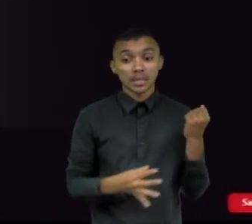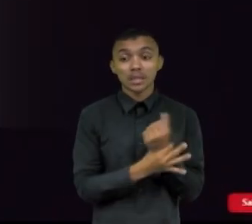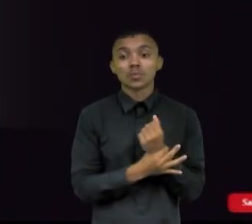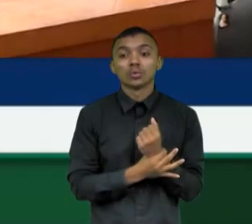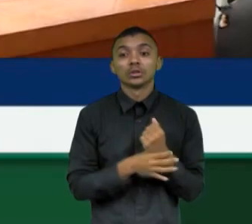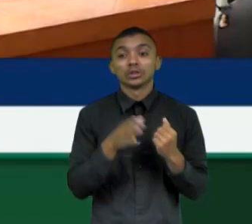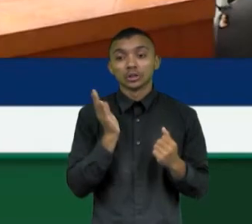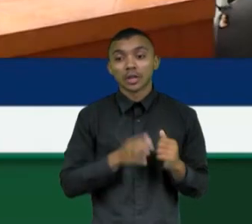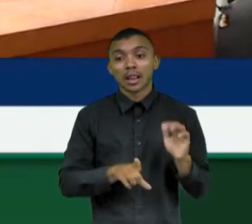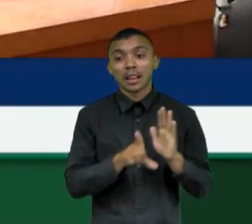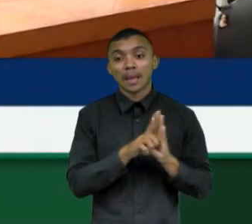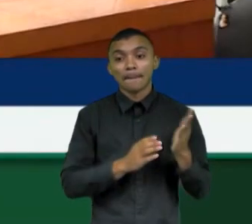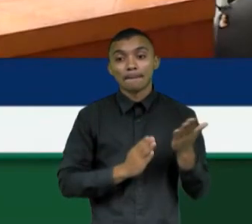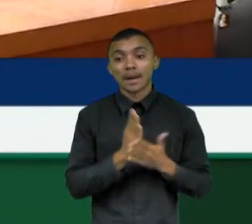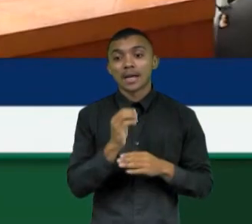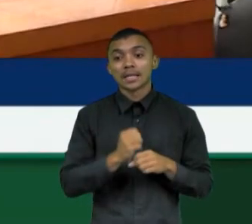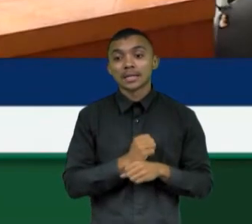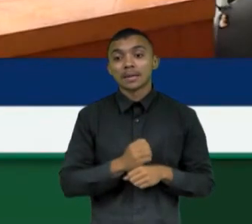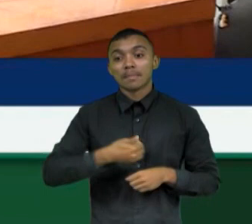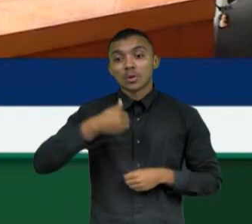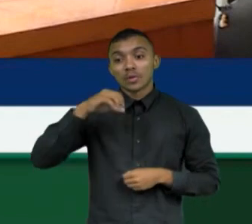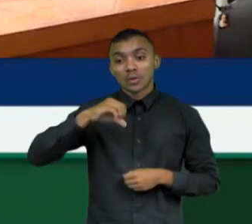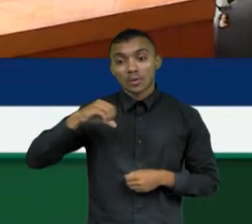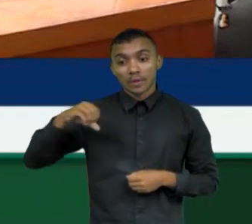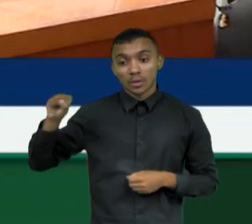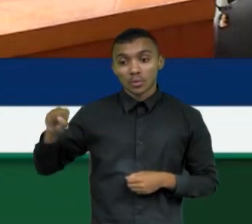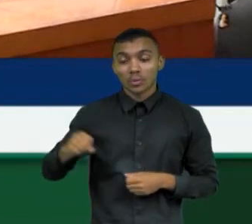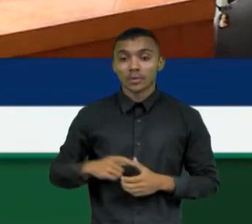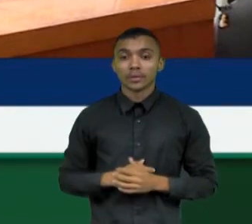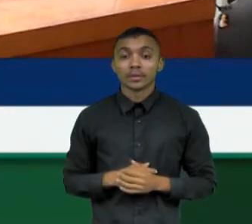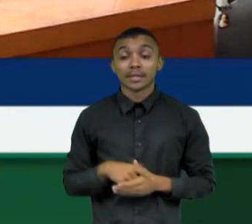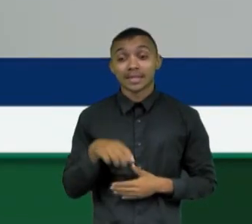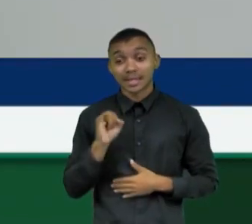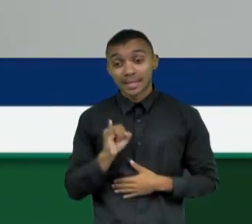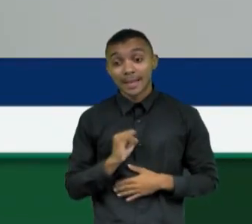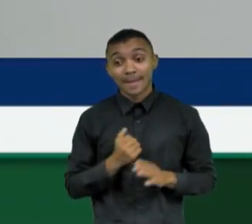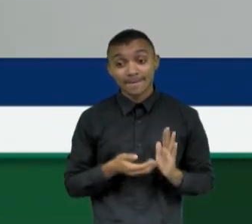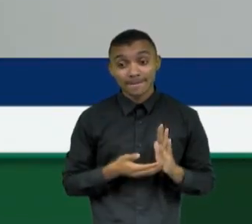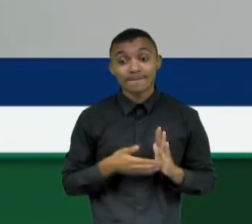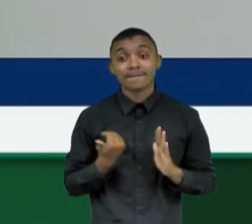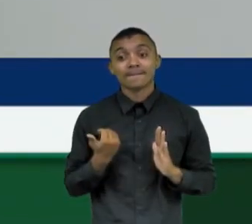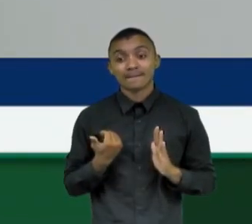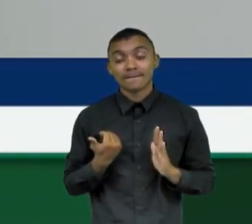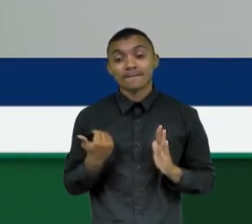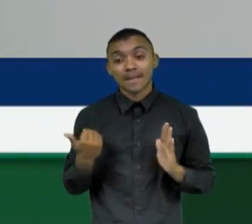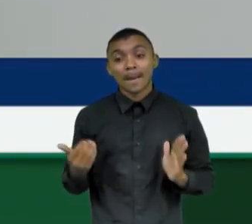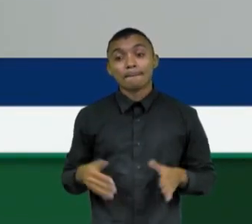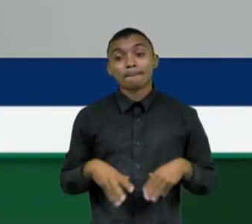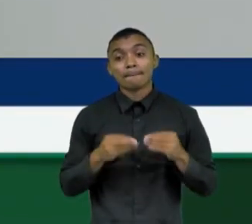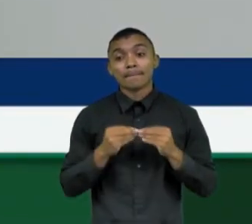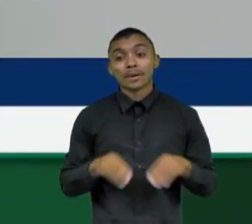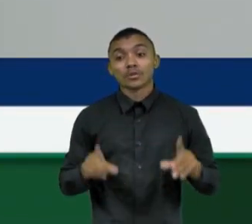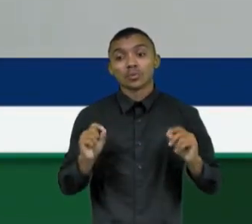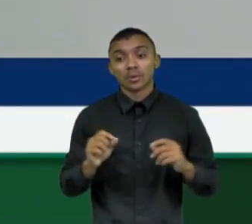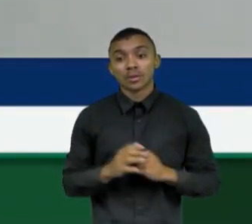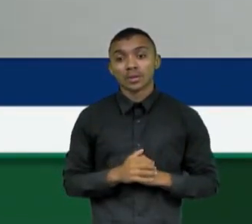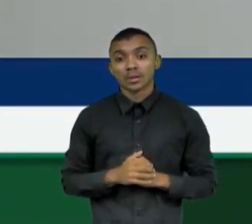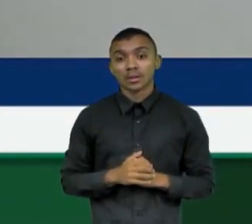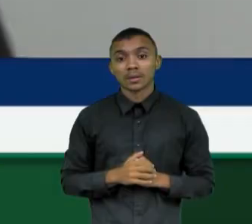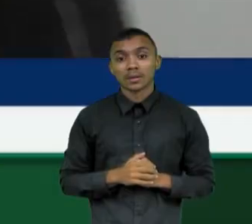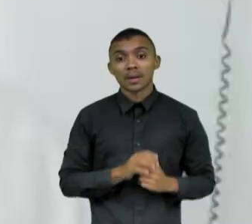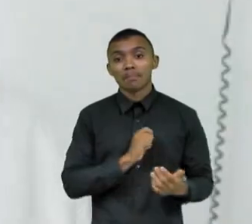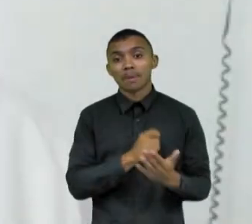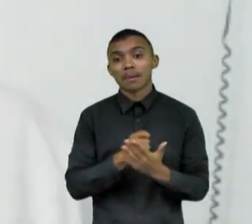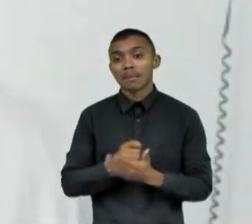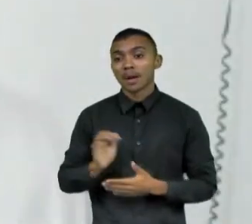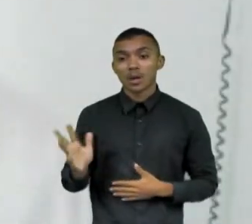por lei aprovada em 1998. Caso sejam extintos, poderá acarretar redução de cobertura para